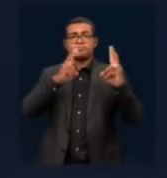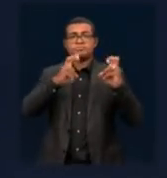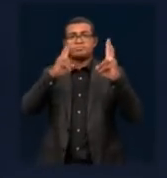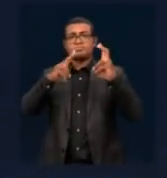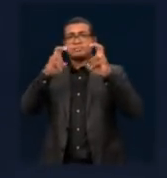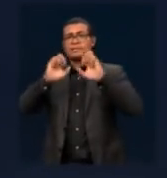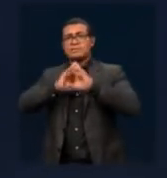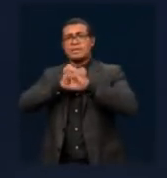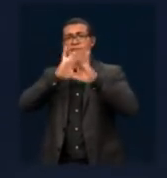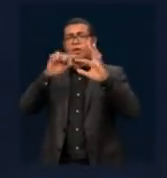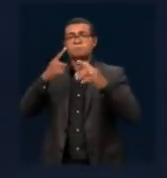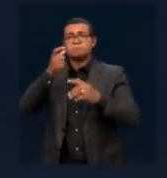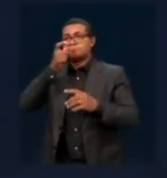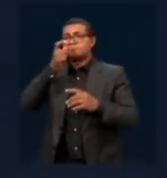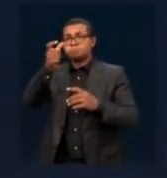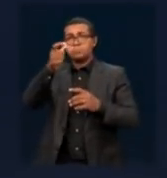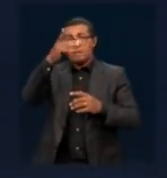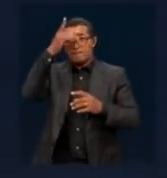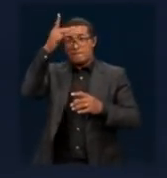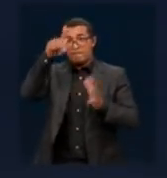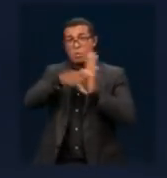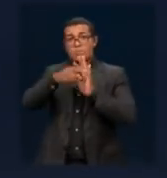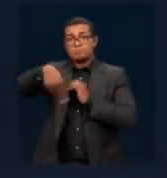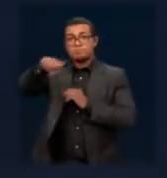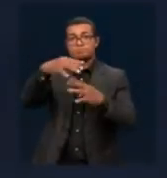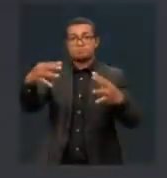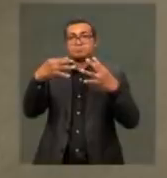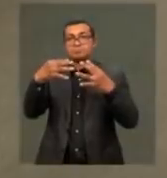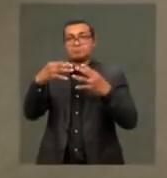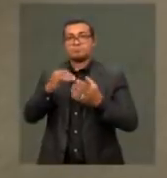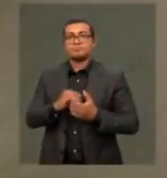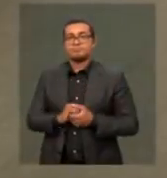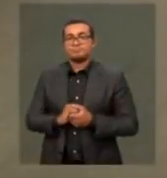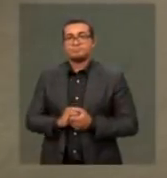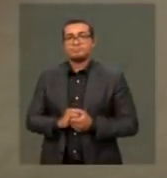muito interesse do cidadão a gente volta já